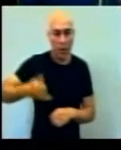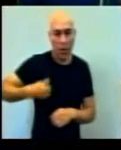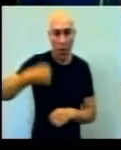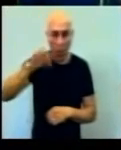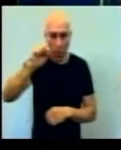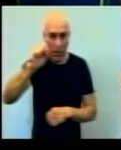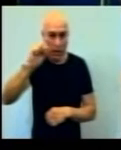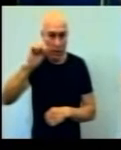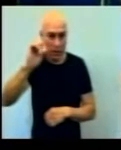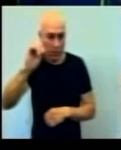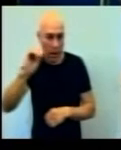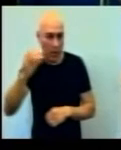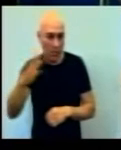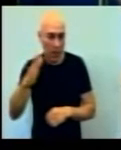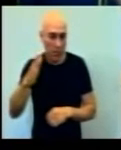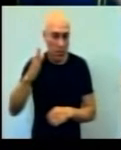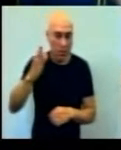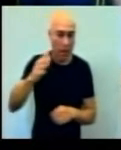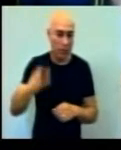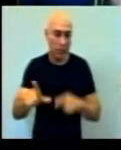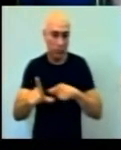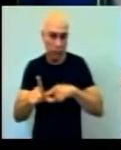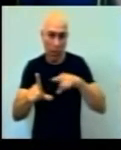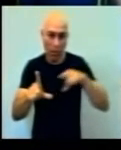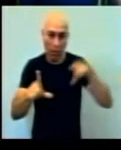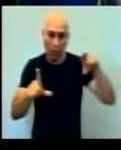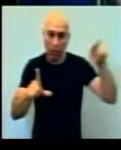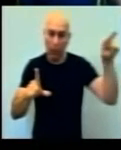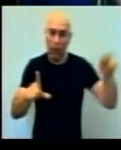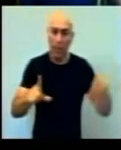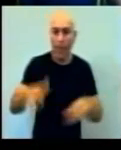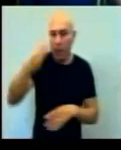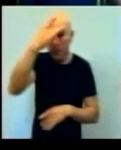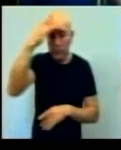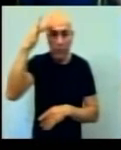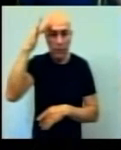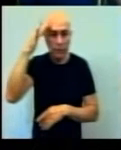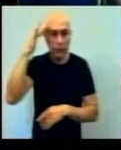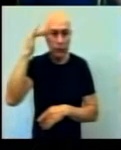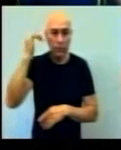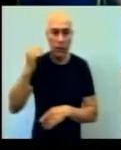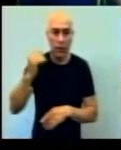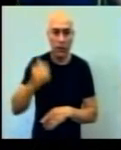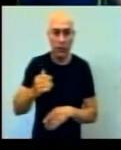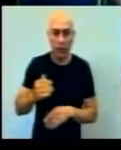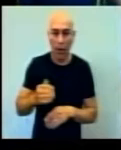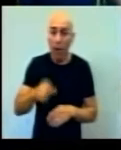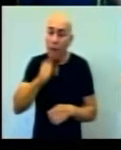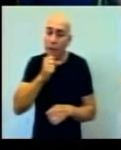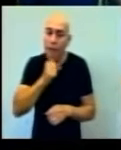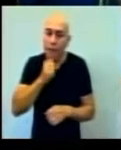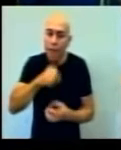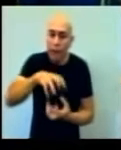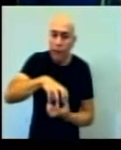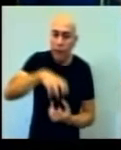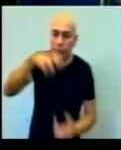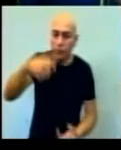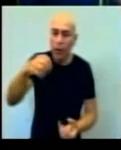e mais, olha a faixa etária de 60 a 69. É uma população que ela sendo idosa e